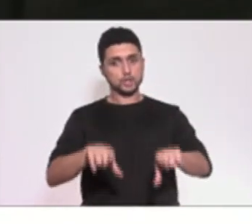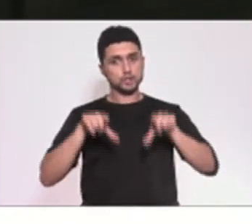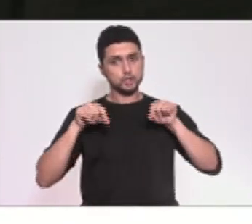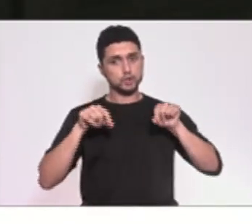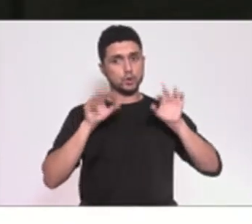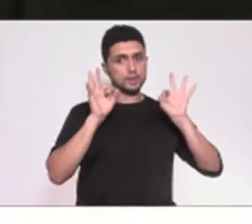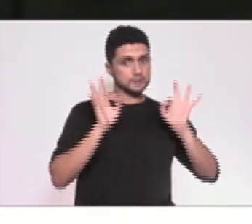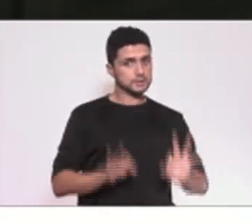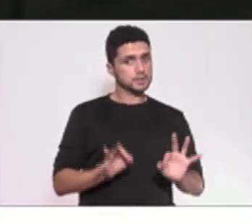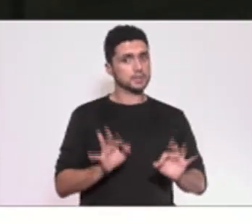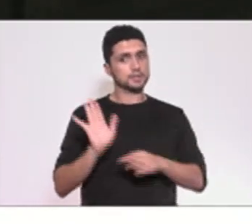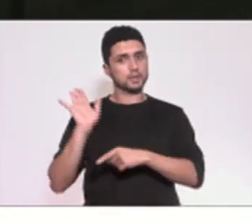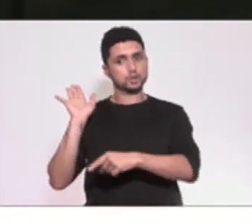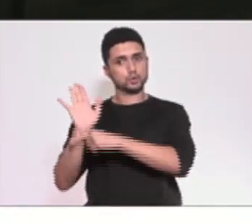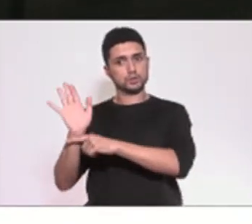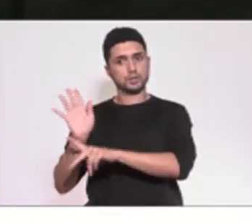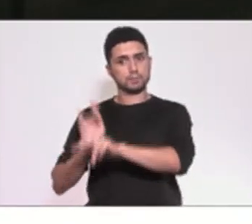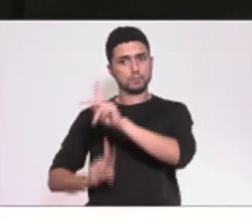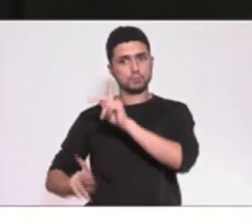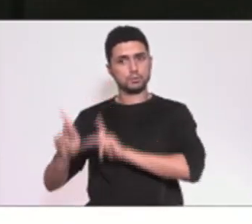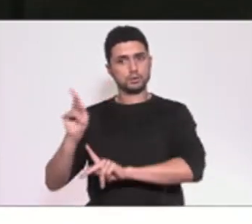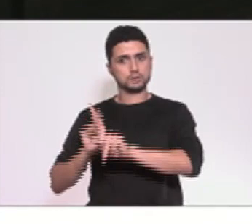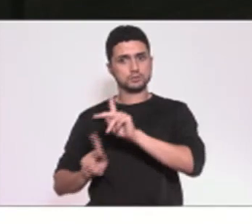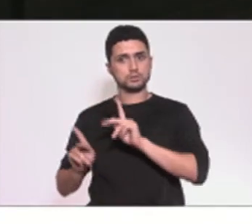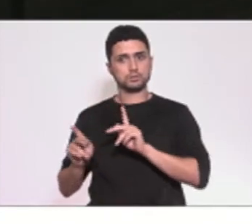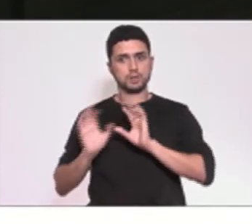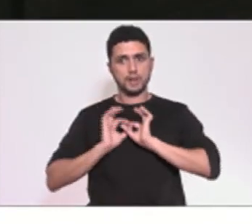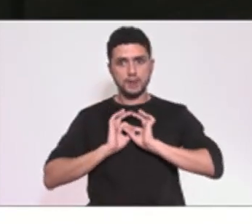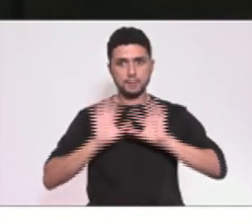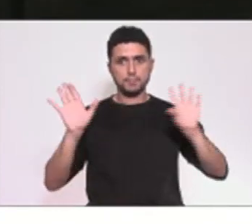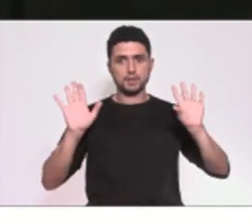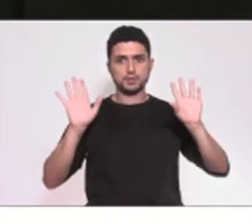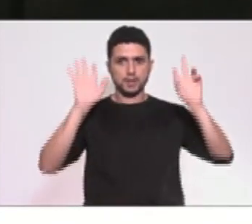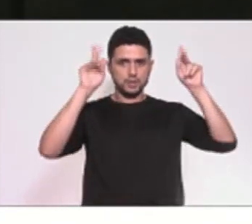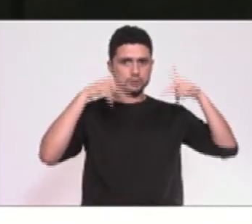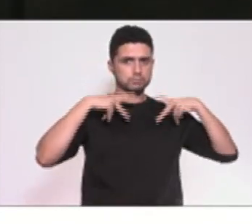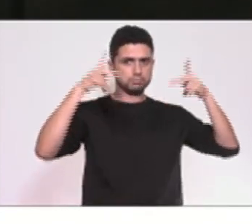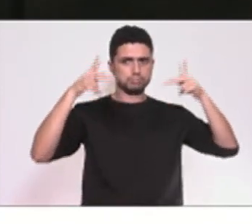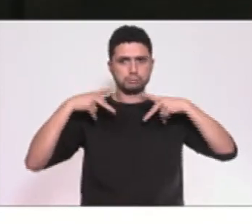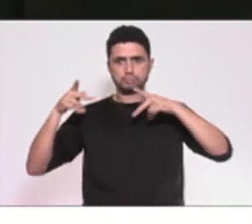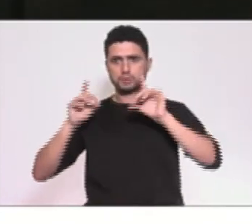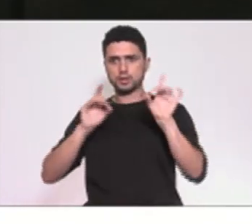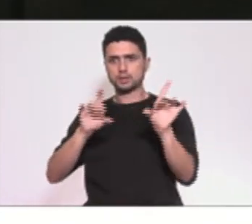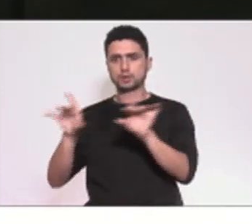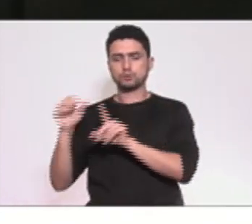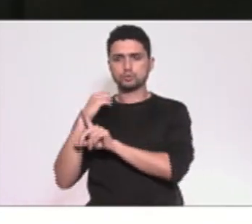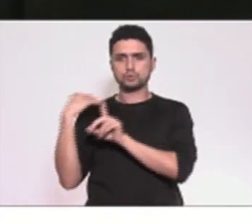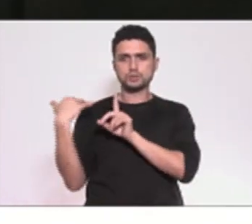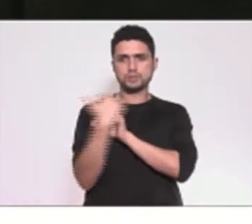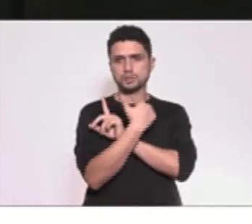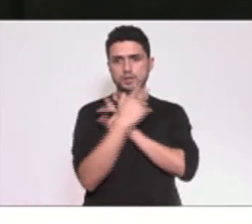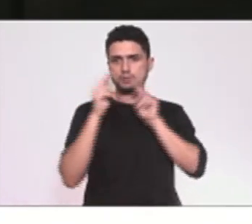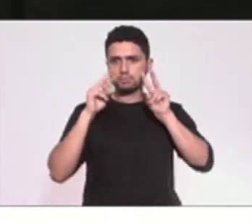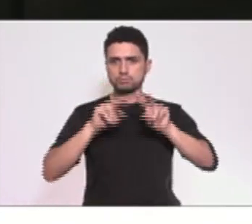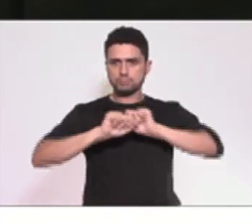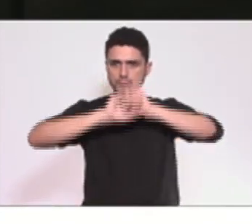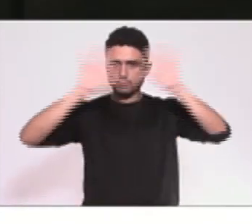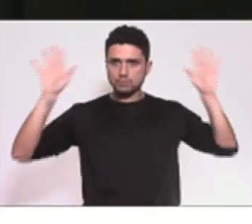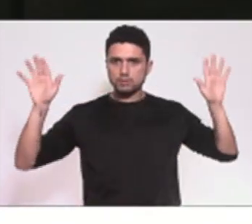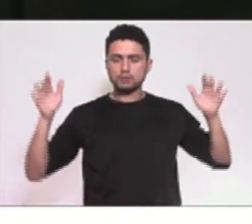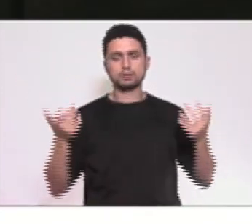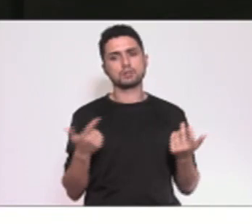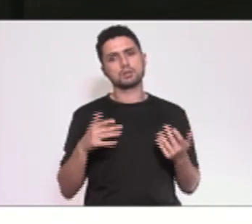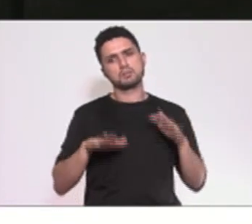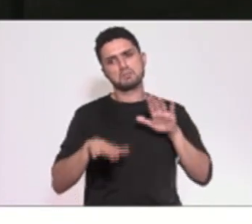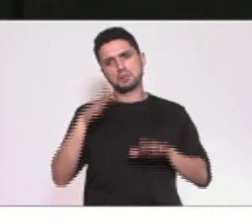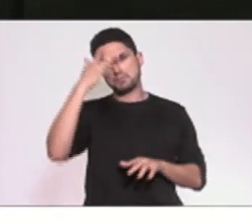certas à luz do direito, à luz das liberdades individuais, à luz da sociedade que nos põe aqui. Muitos podem não